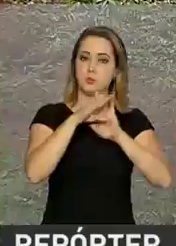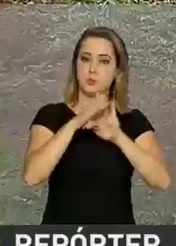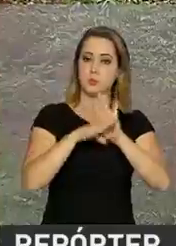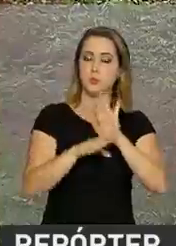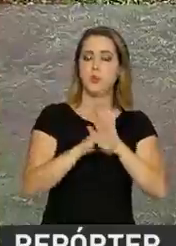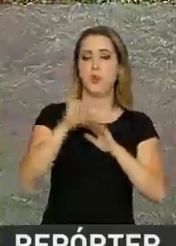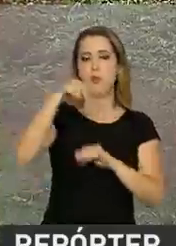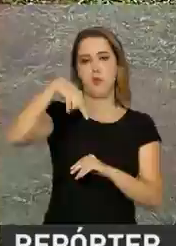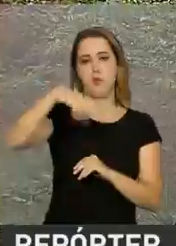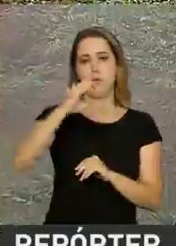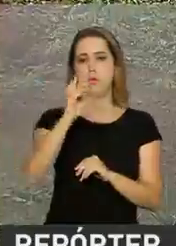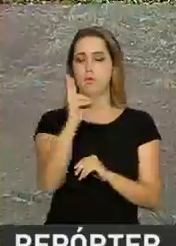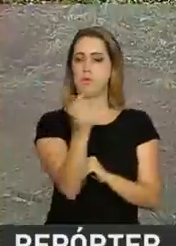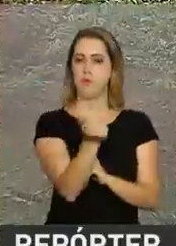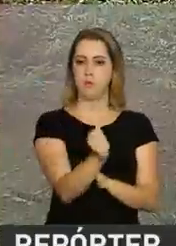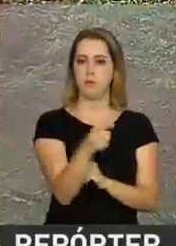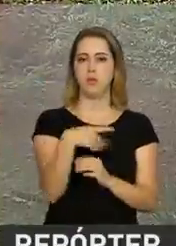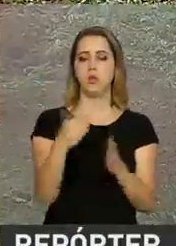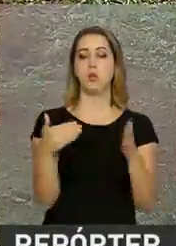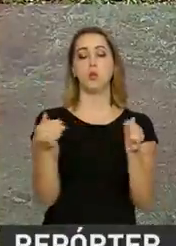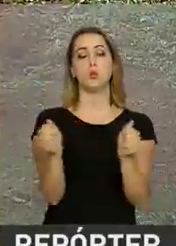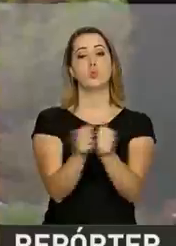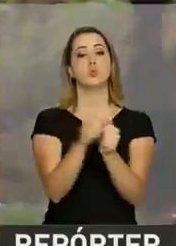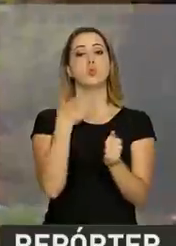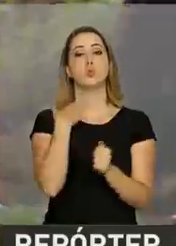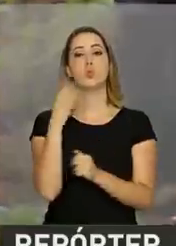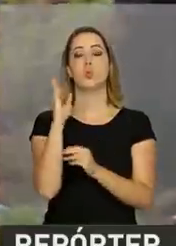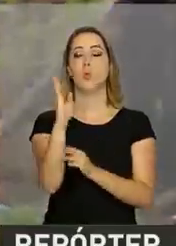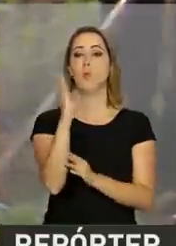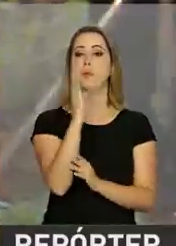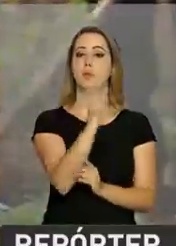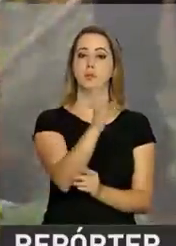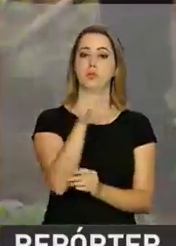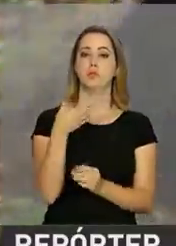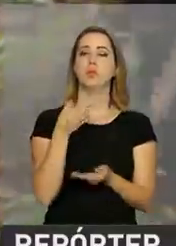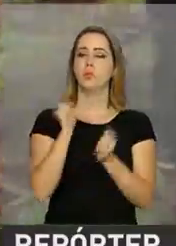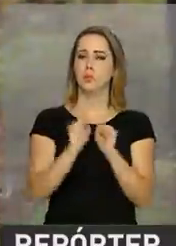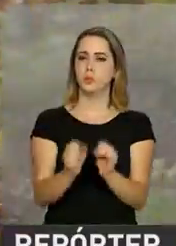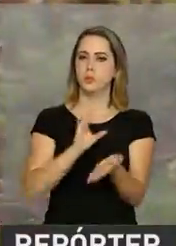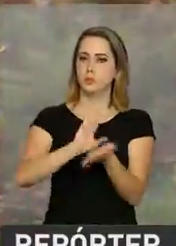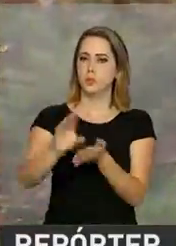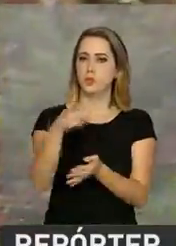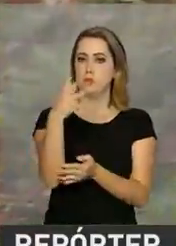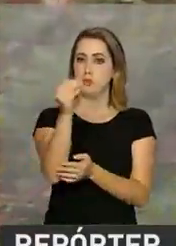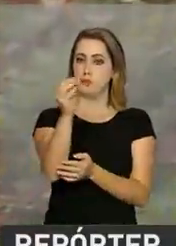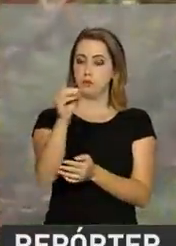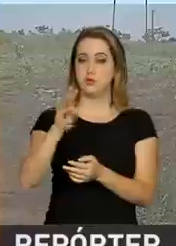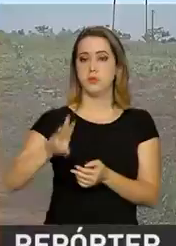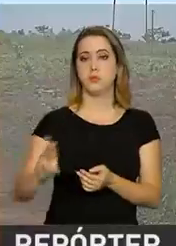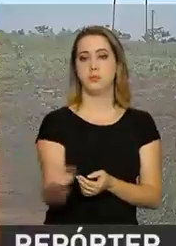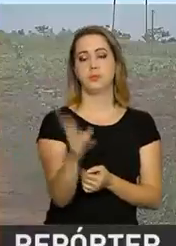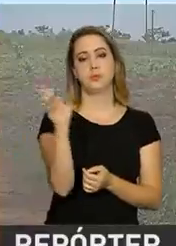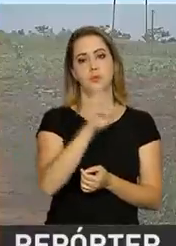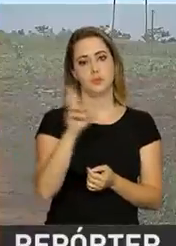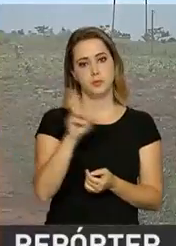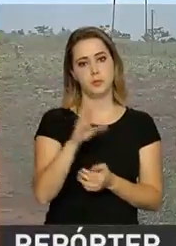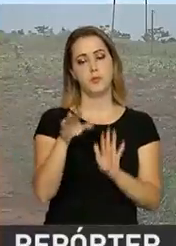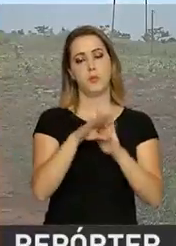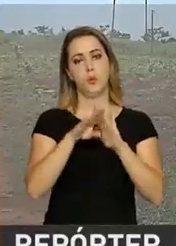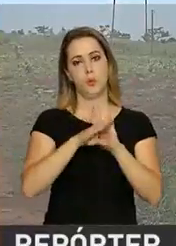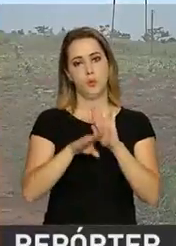INCRA. Um acordo entre o Banco do Brasil e o Instituto garantiu o repasse de R$ 300 milhões ao programa